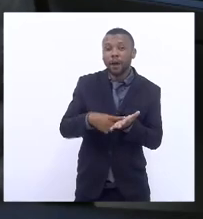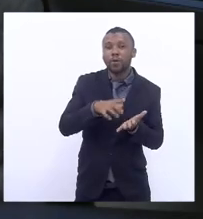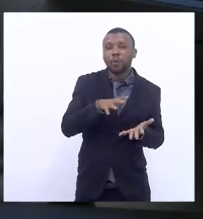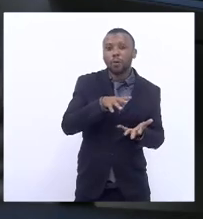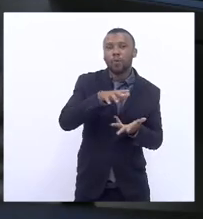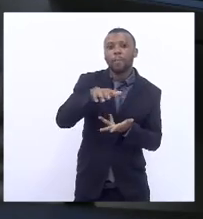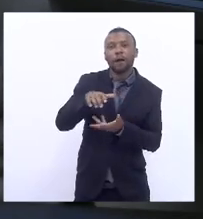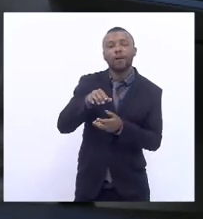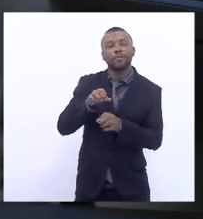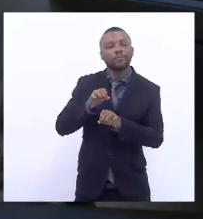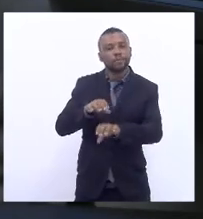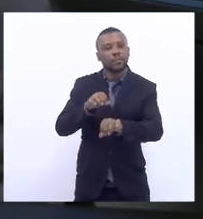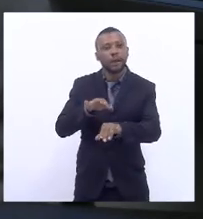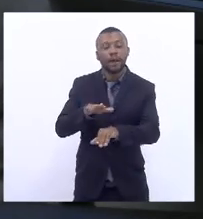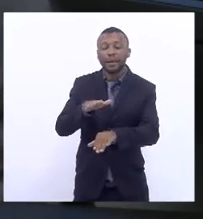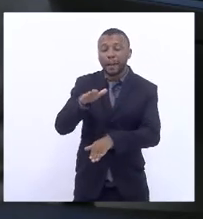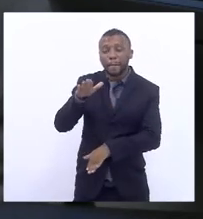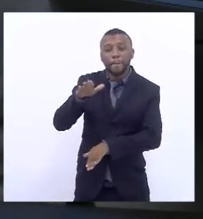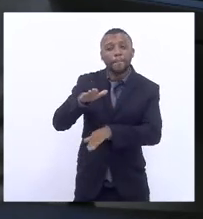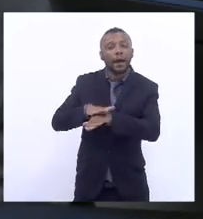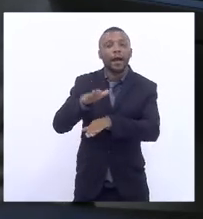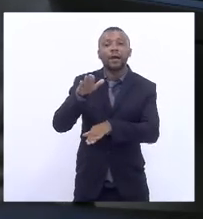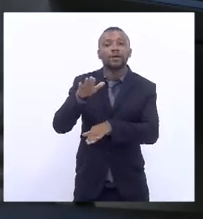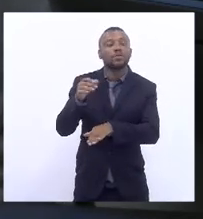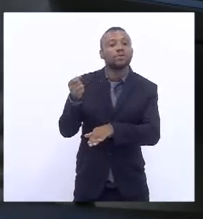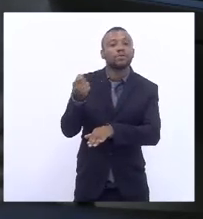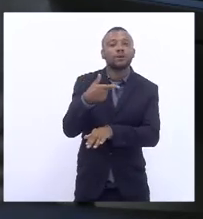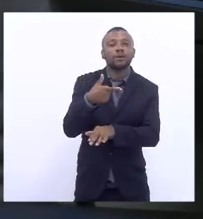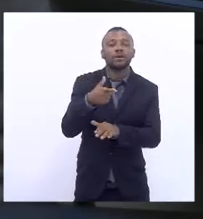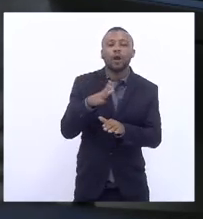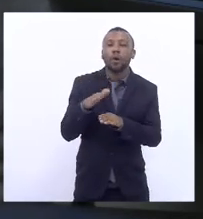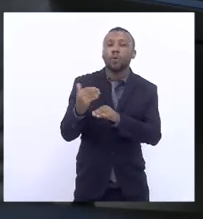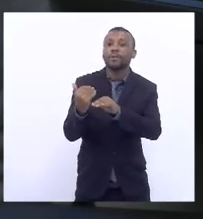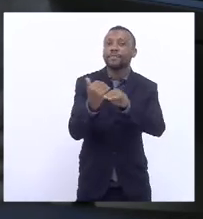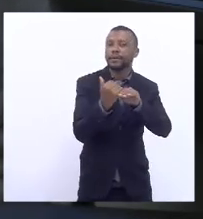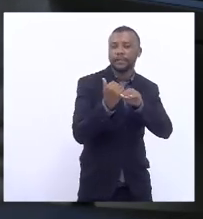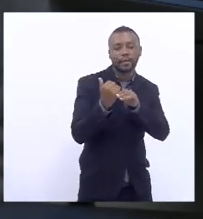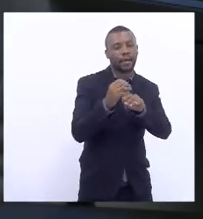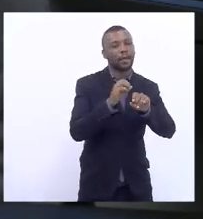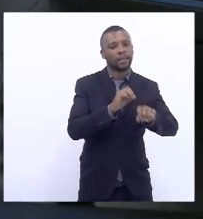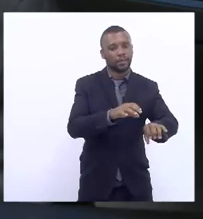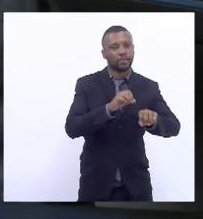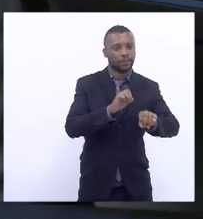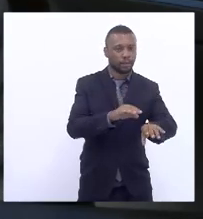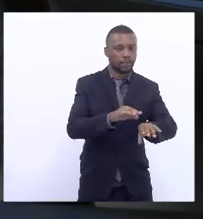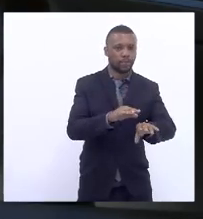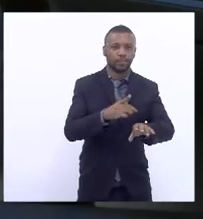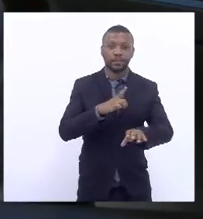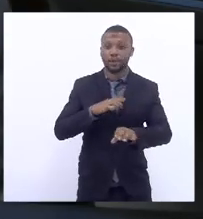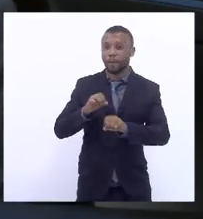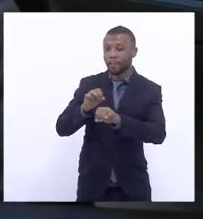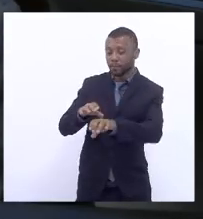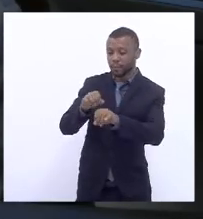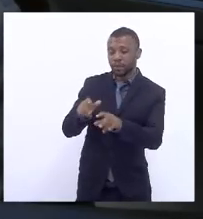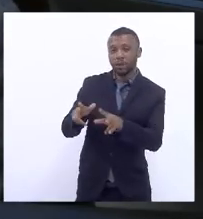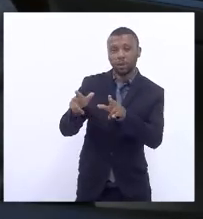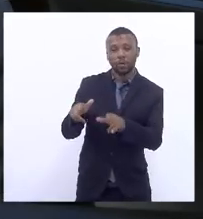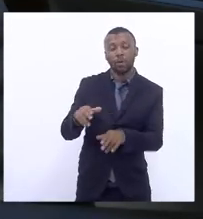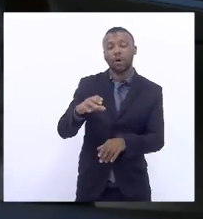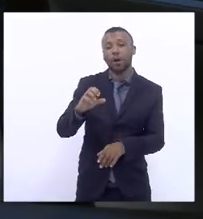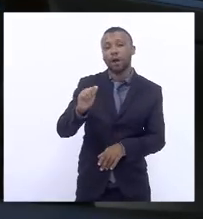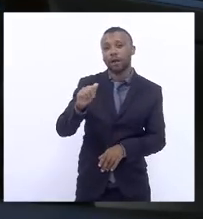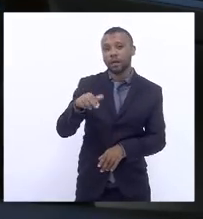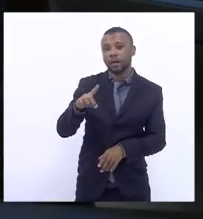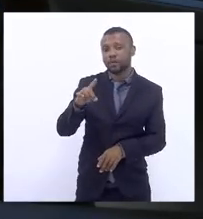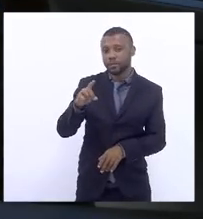que universalizar a educação, mais uma educação, como dizia Cândido Mendes, que faleceu 17